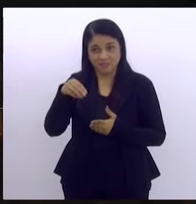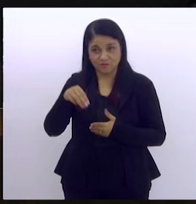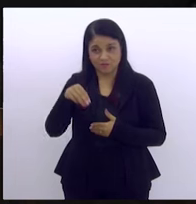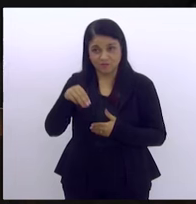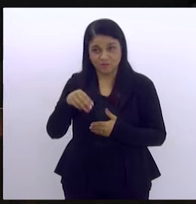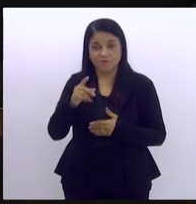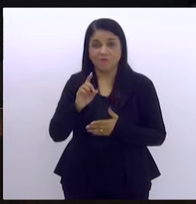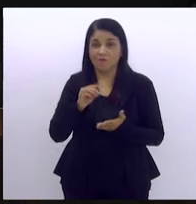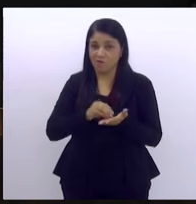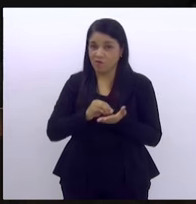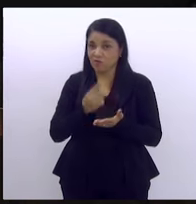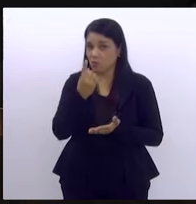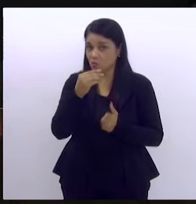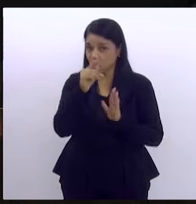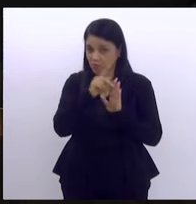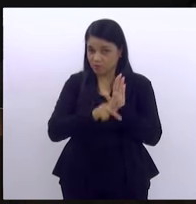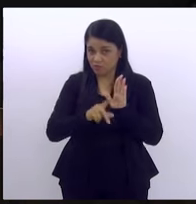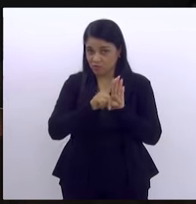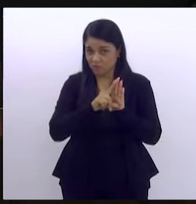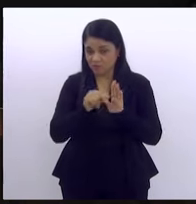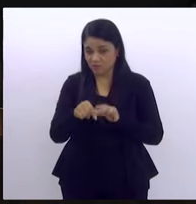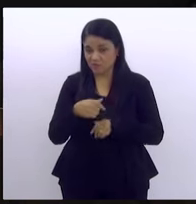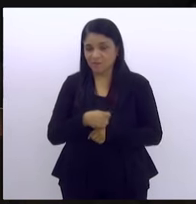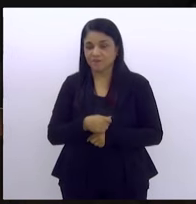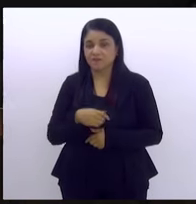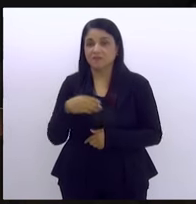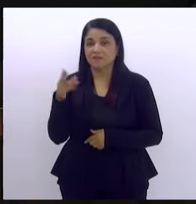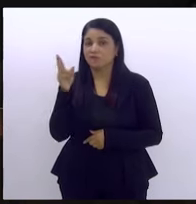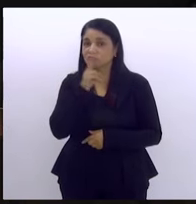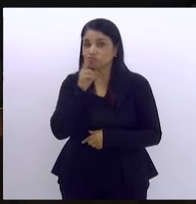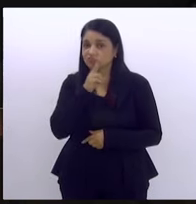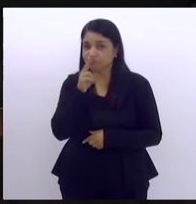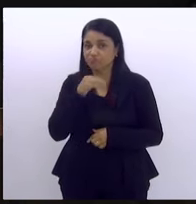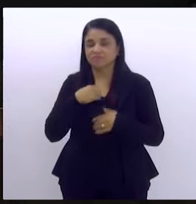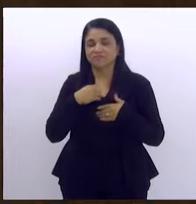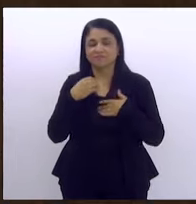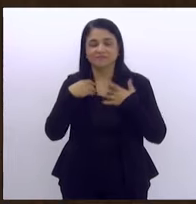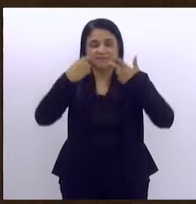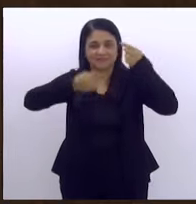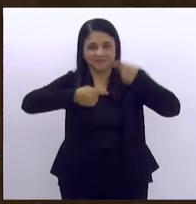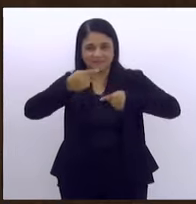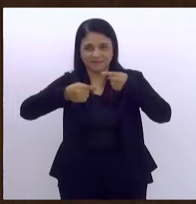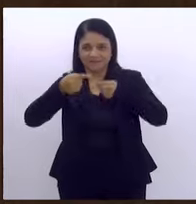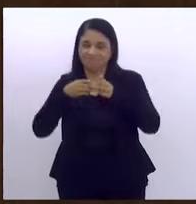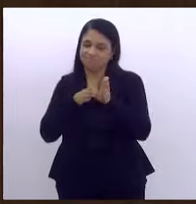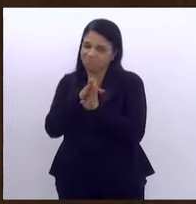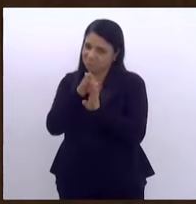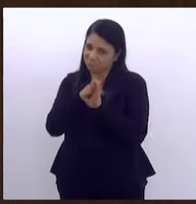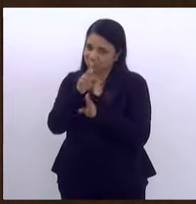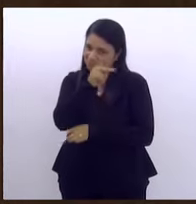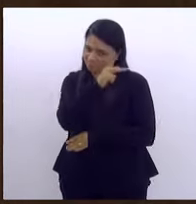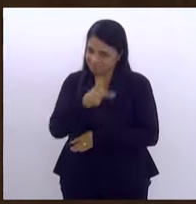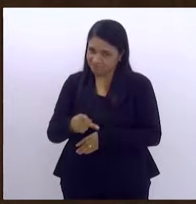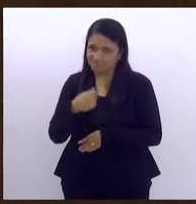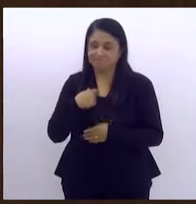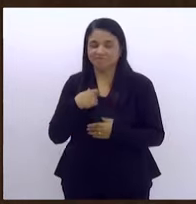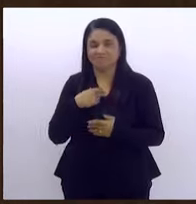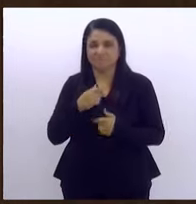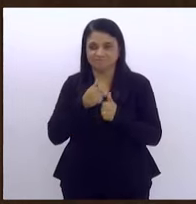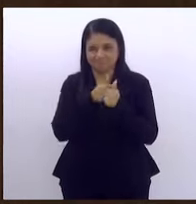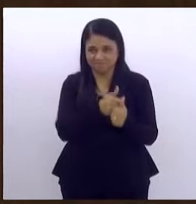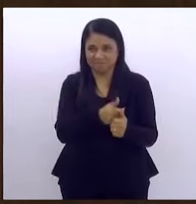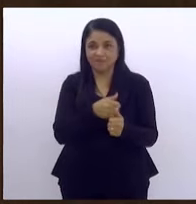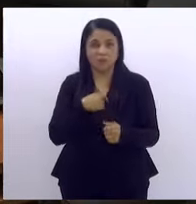um projeto com parecer. Discutirei brevemente, seguindo as orientações da nossa presidenta. Posso discutir